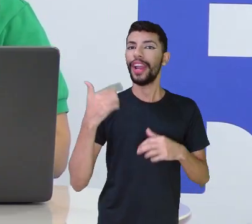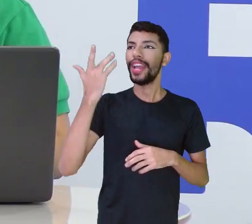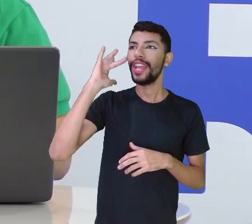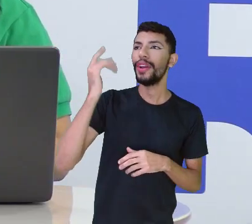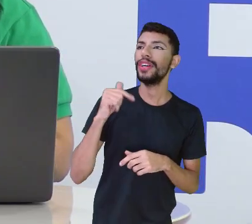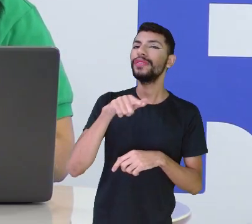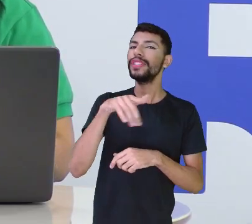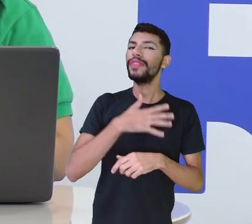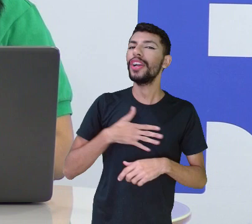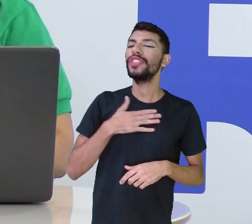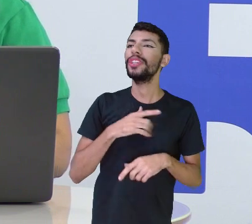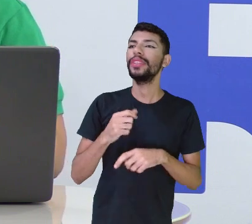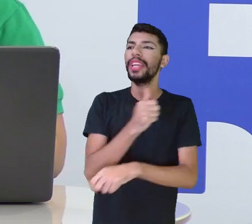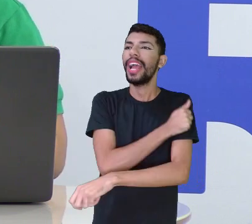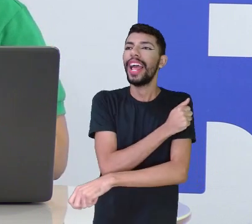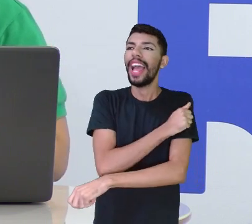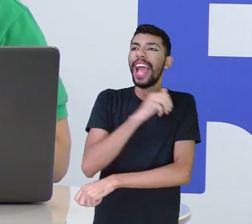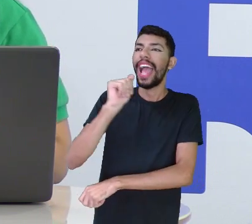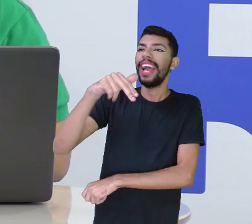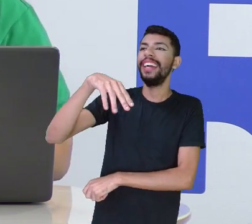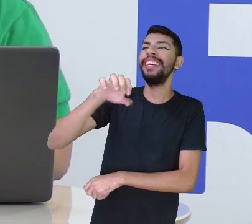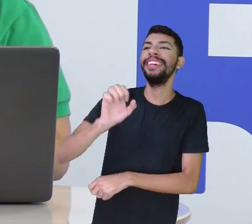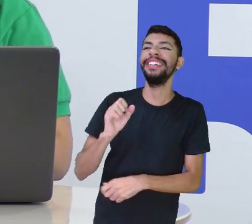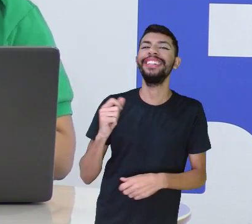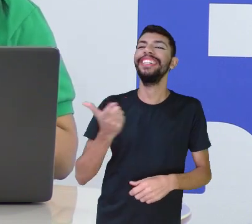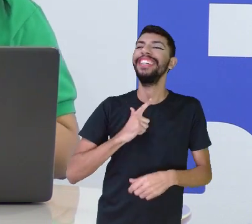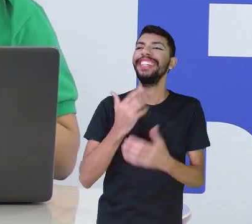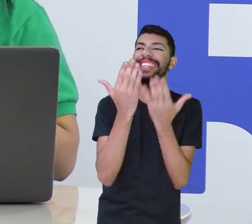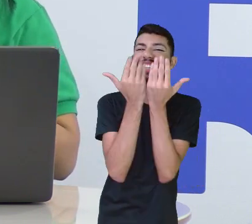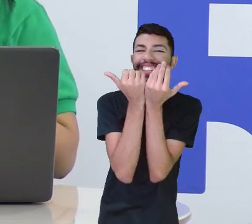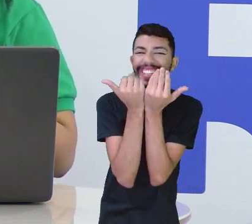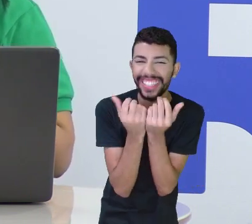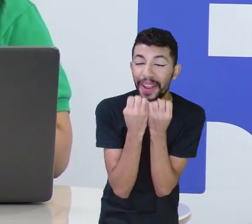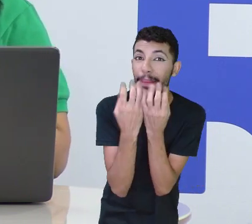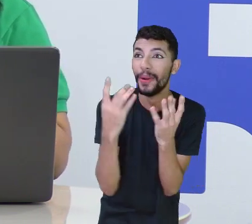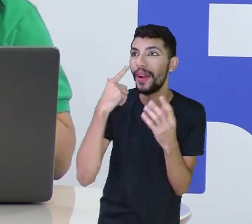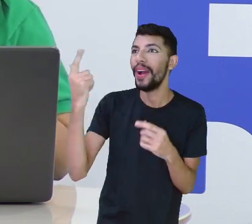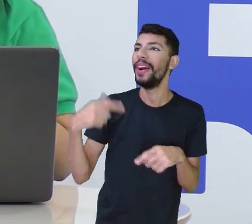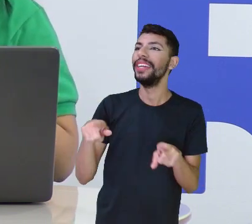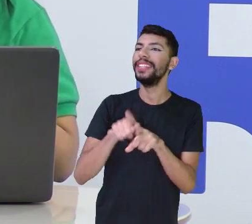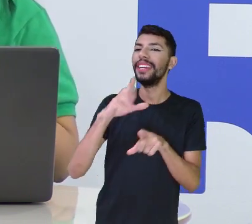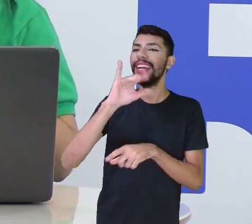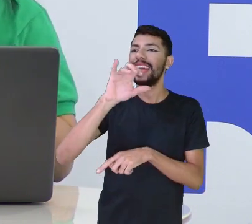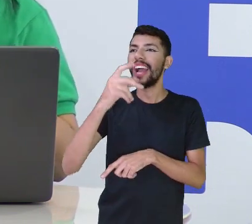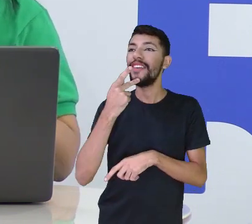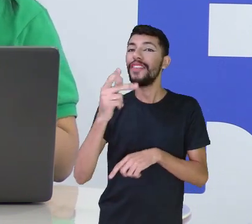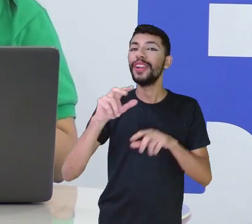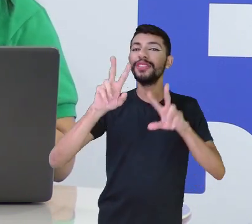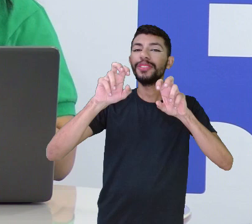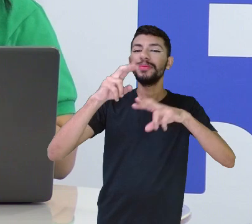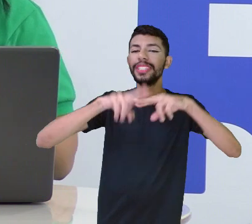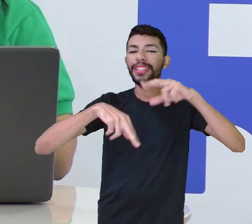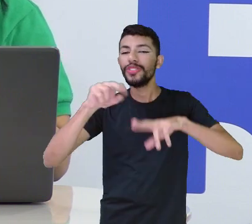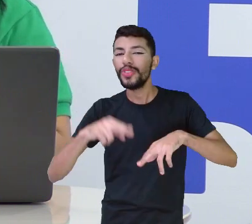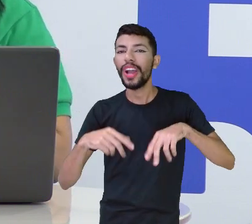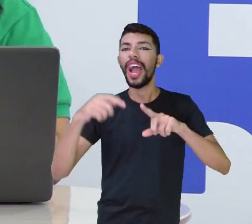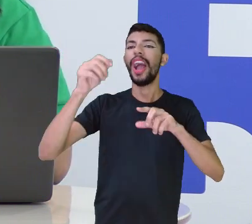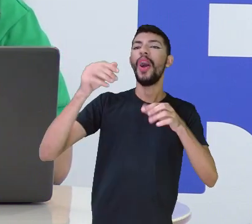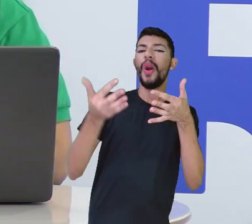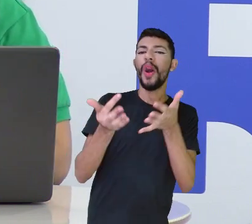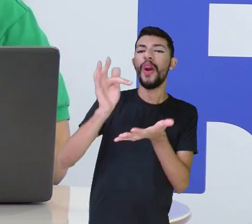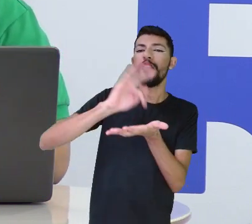de Anne. Ela disse que aqui tem muita comida boa. Eita, Caio delícia, falou do São João, do carnaval, Eu do amo. samba, do